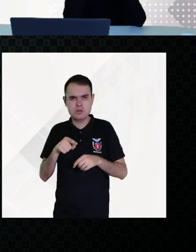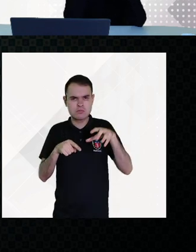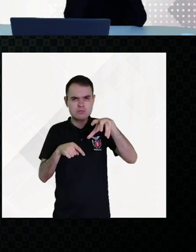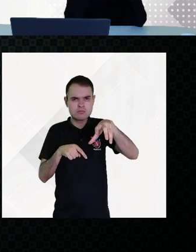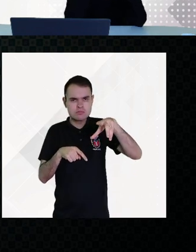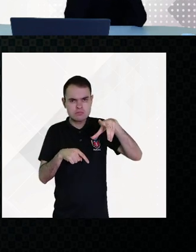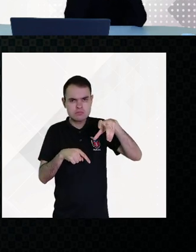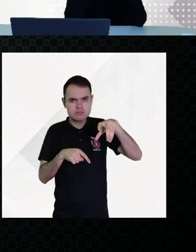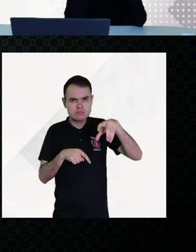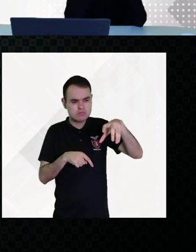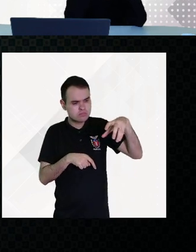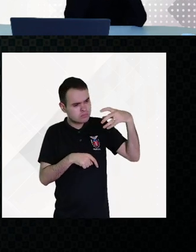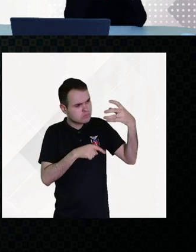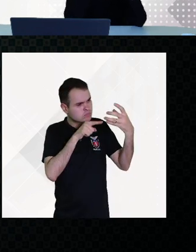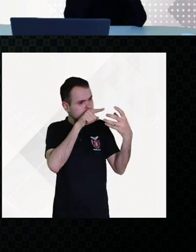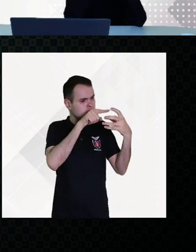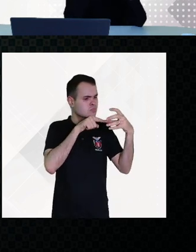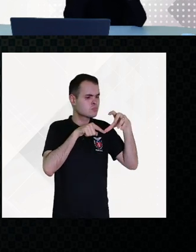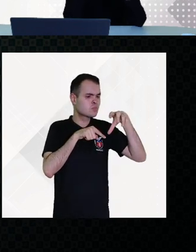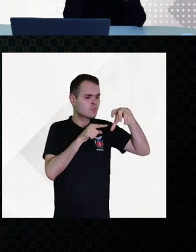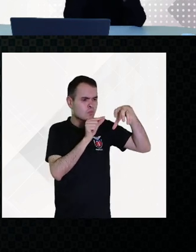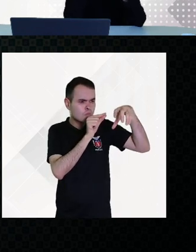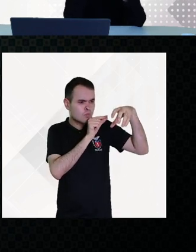de um controle de cervical,